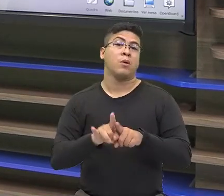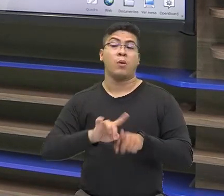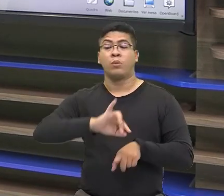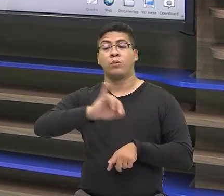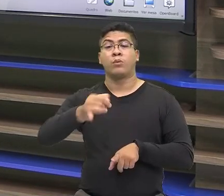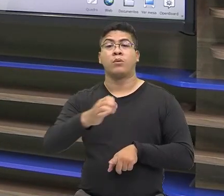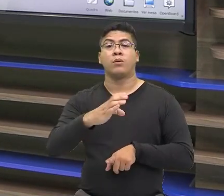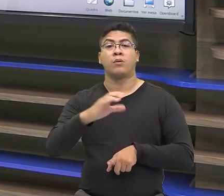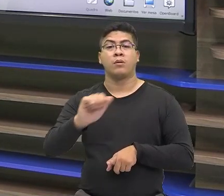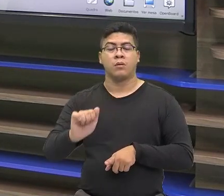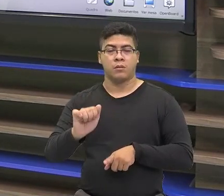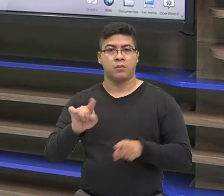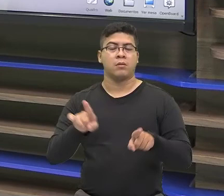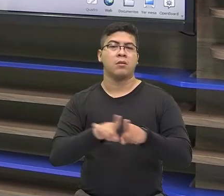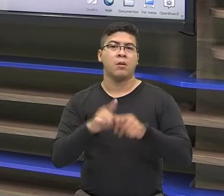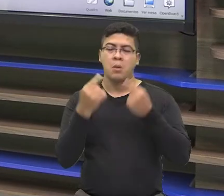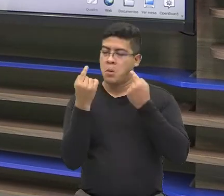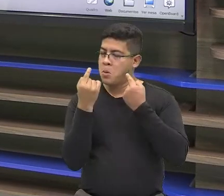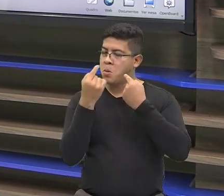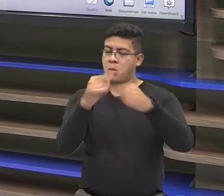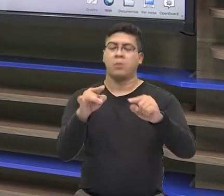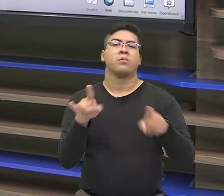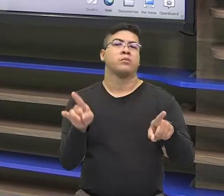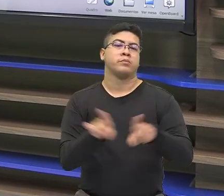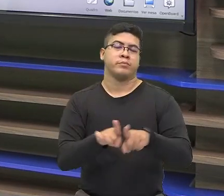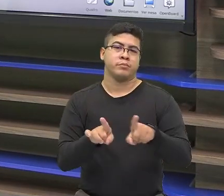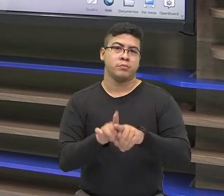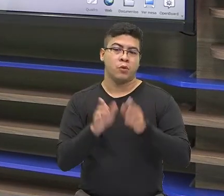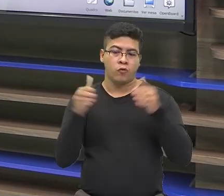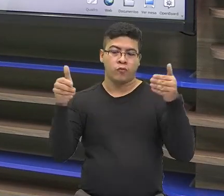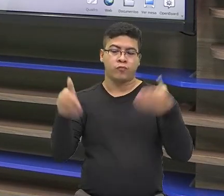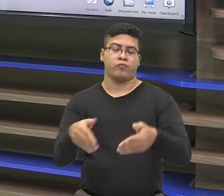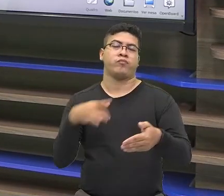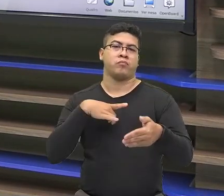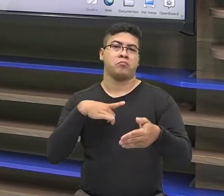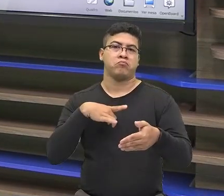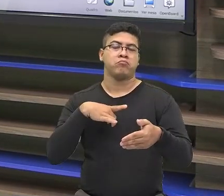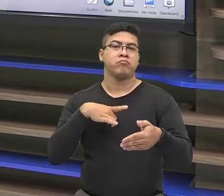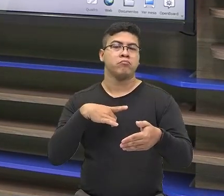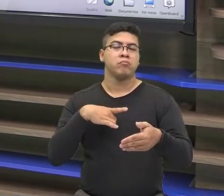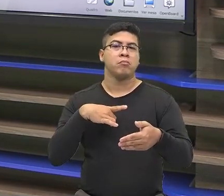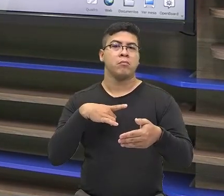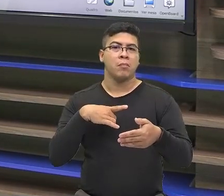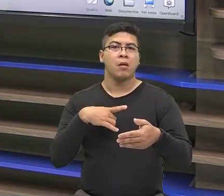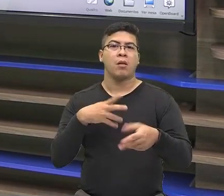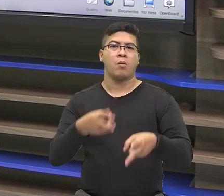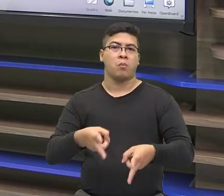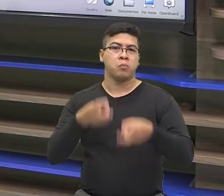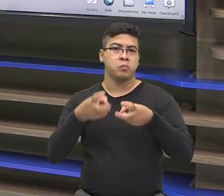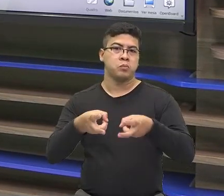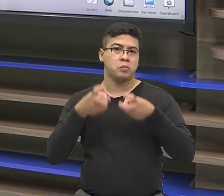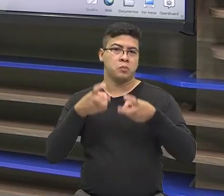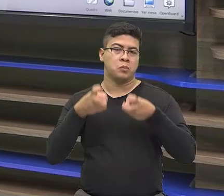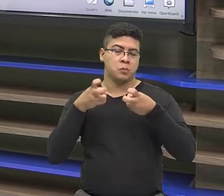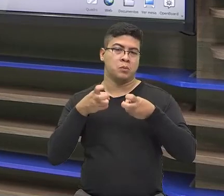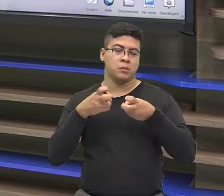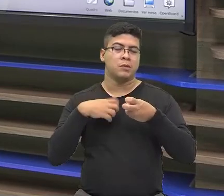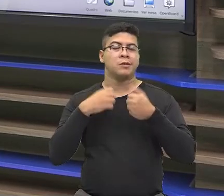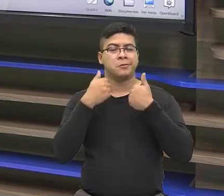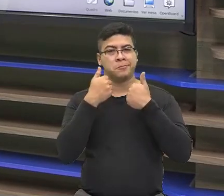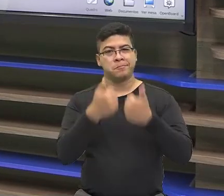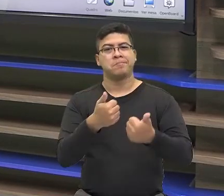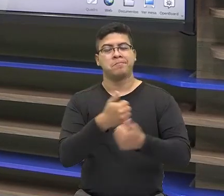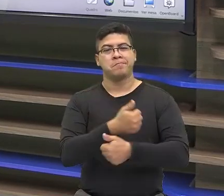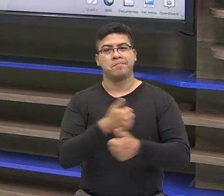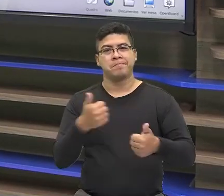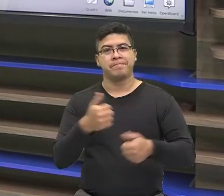o Jeca Tatu, ali de Urupês, que indica que ele era um parasita. Muito bem, muito bem,